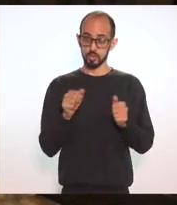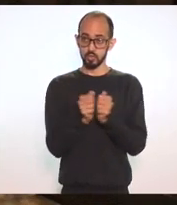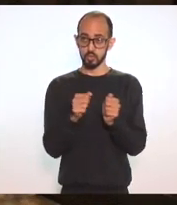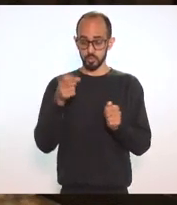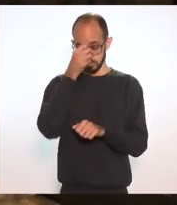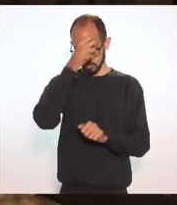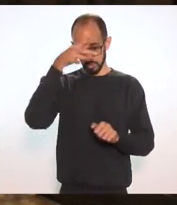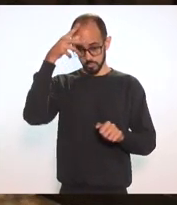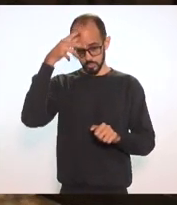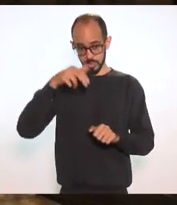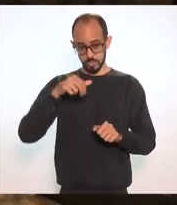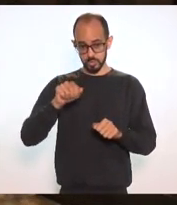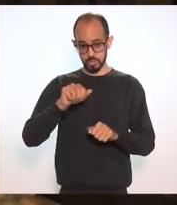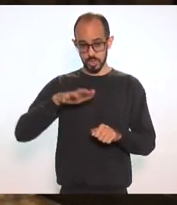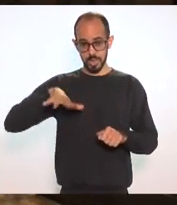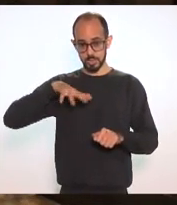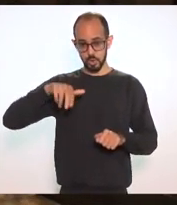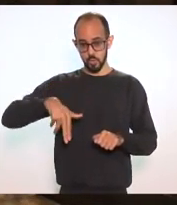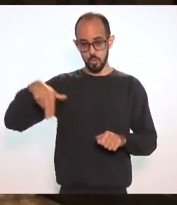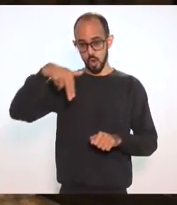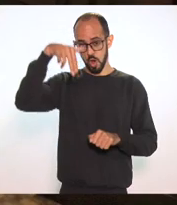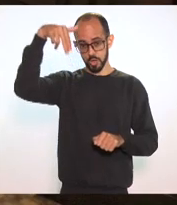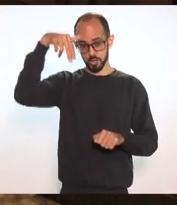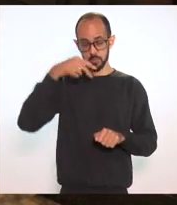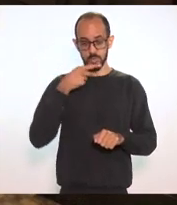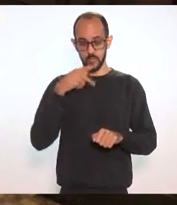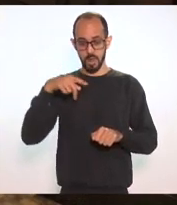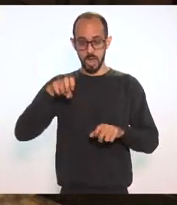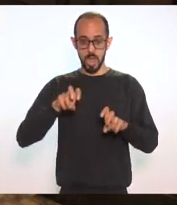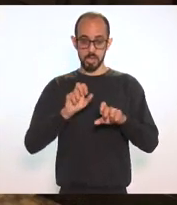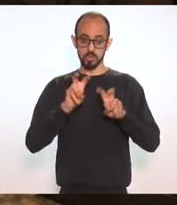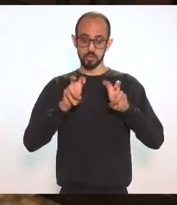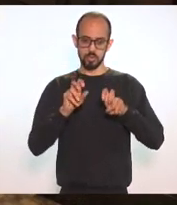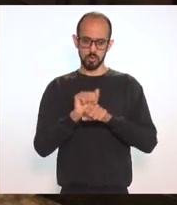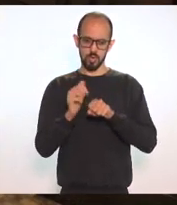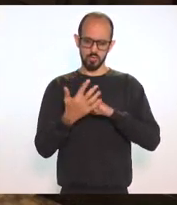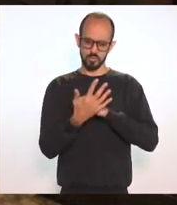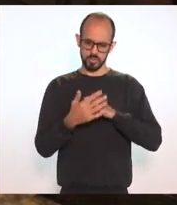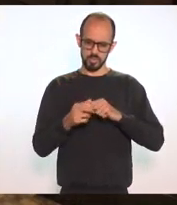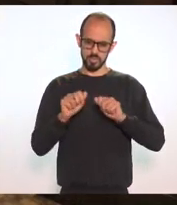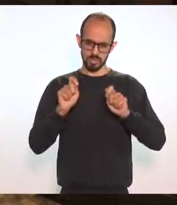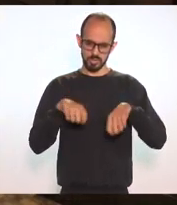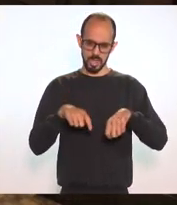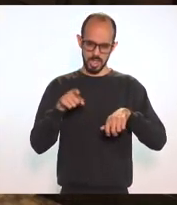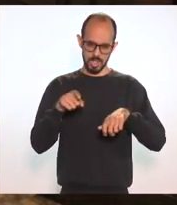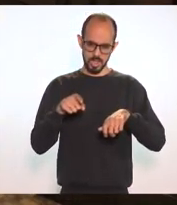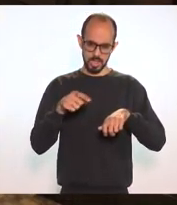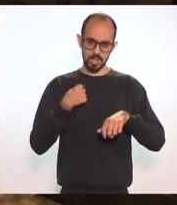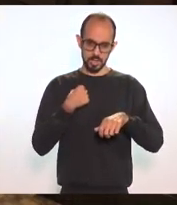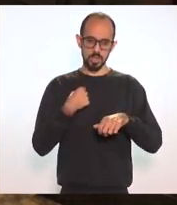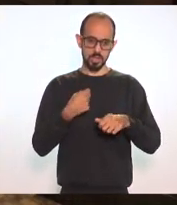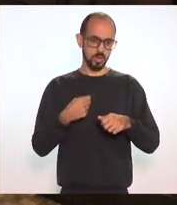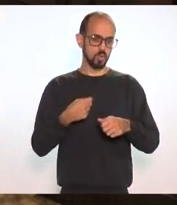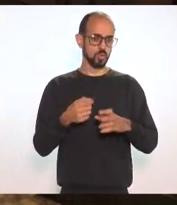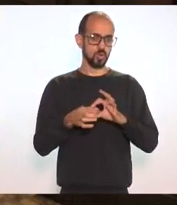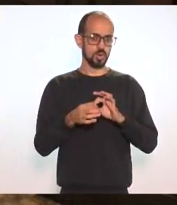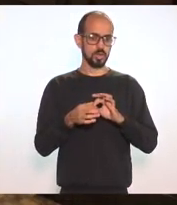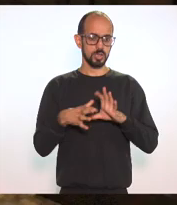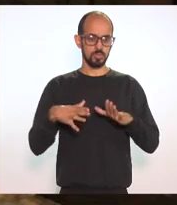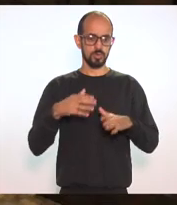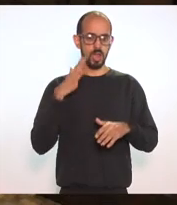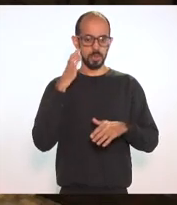todos da região norte para discutir o assunto do Covid. Será que haveria... Estou à disposição, Vossa Excelência, então, a partir de amanhã